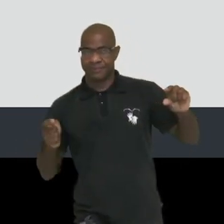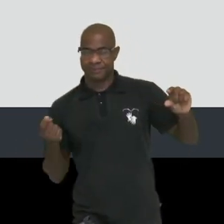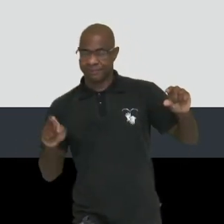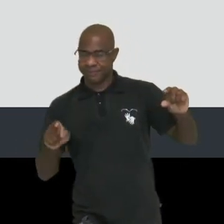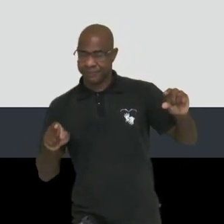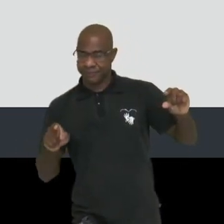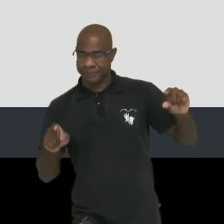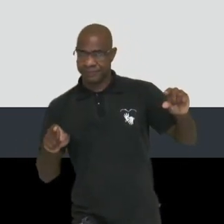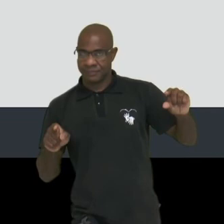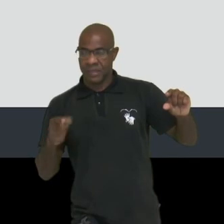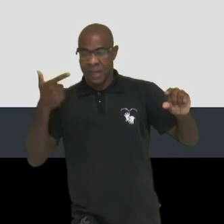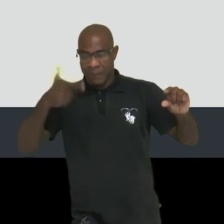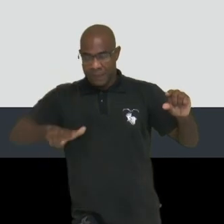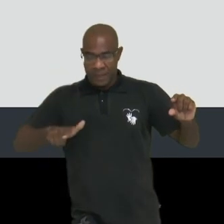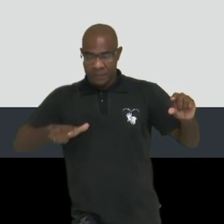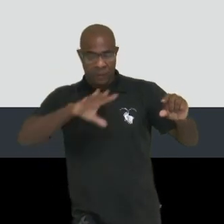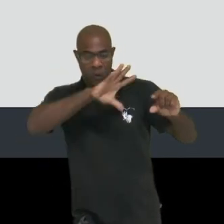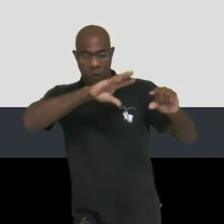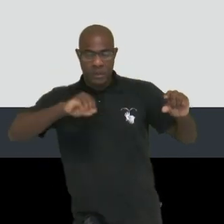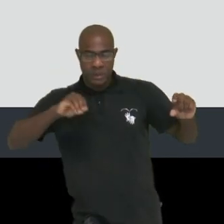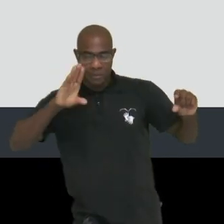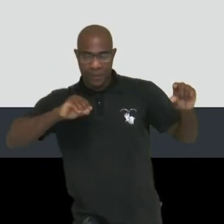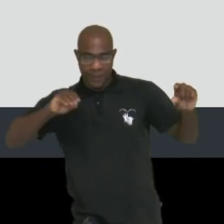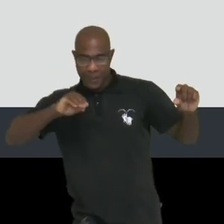We're on a football team.